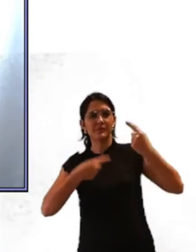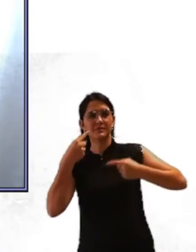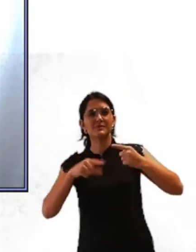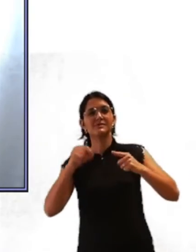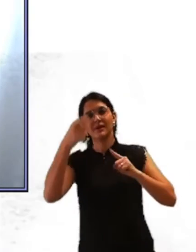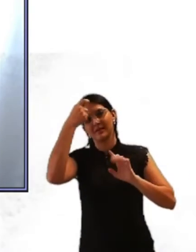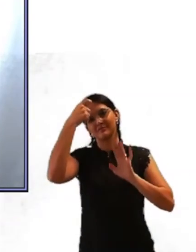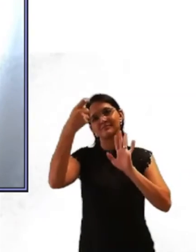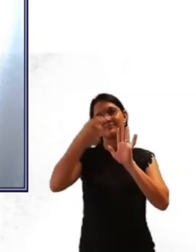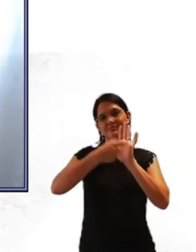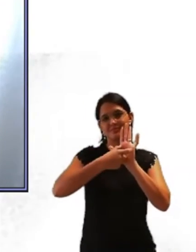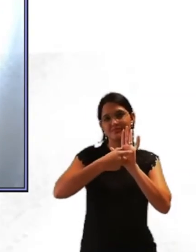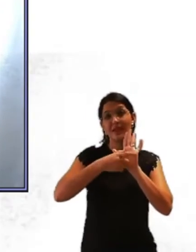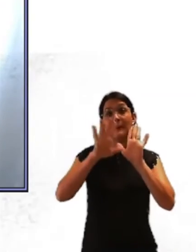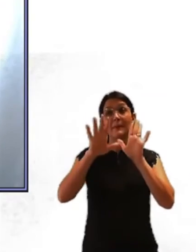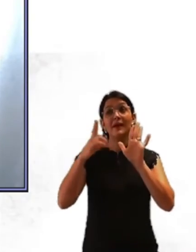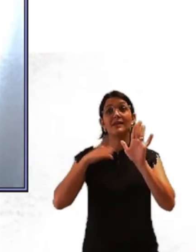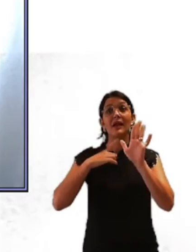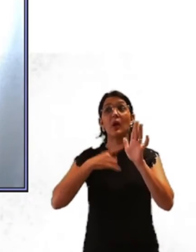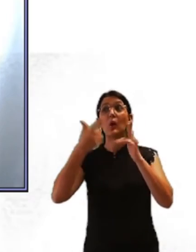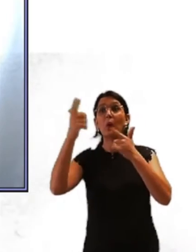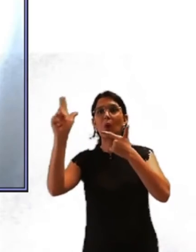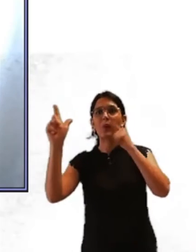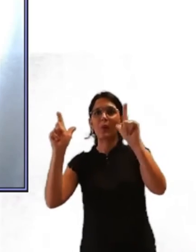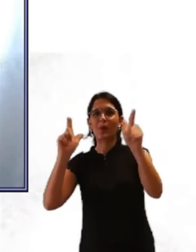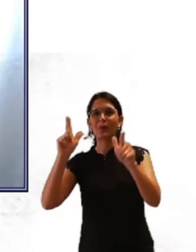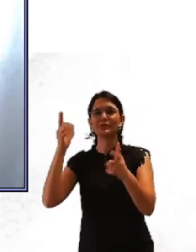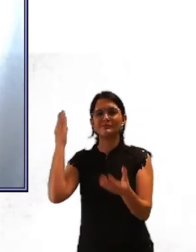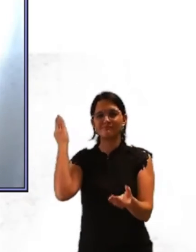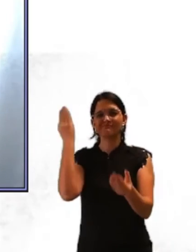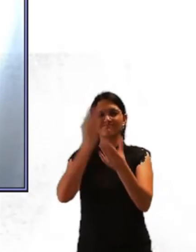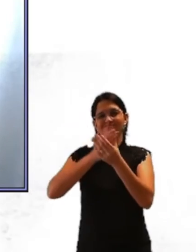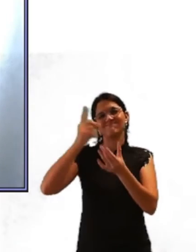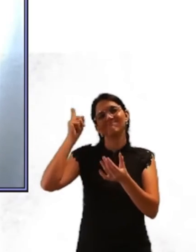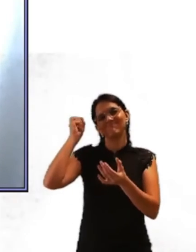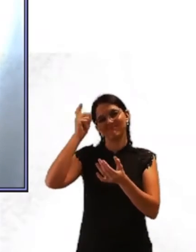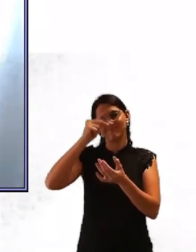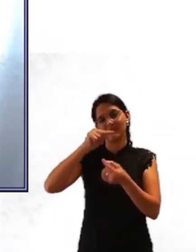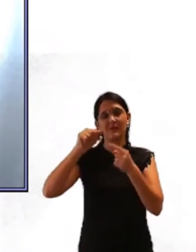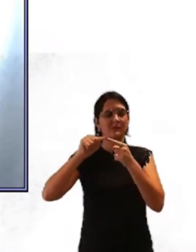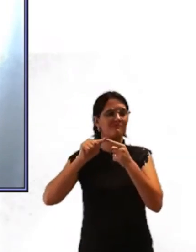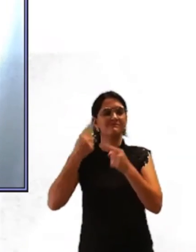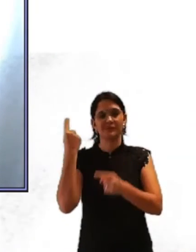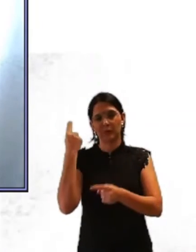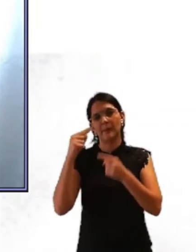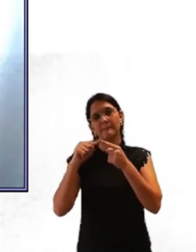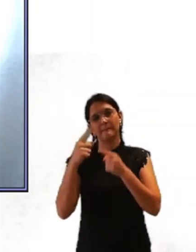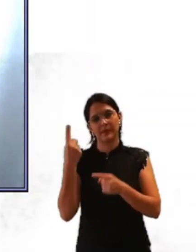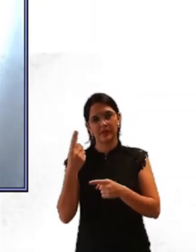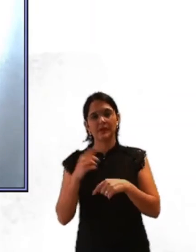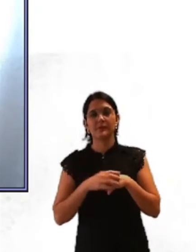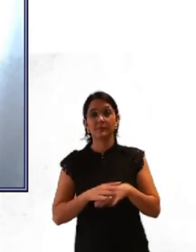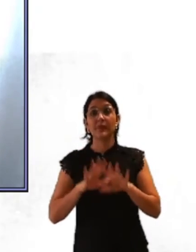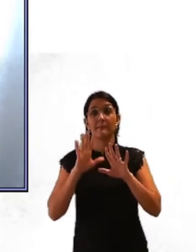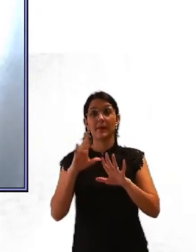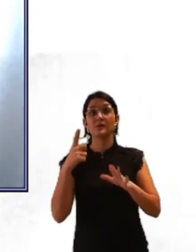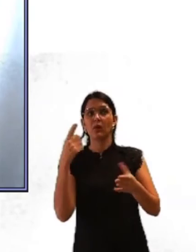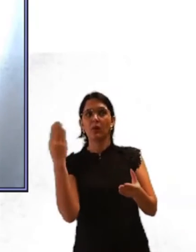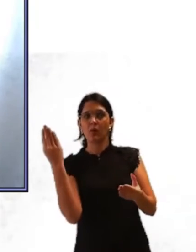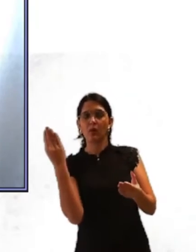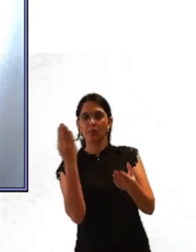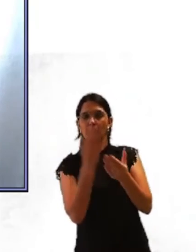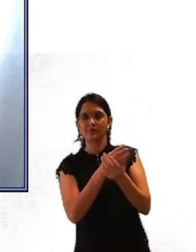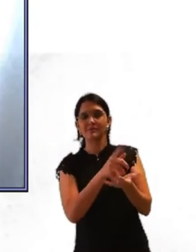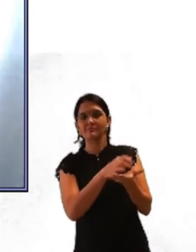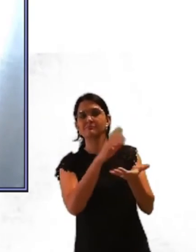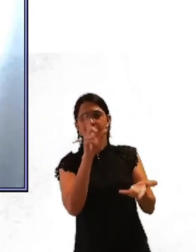esses outros casos complexos, aí realmente eu acho que fica inviável. Mas, para esses casos, é o que está sendo discutindo aí a aplicação.